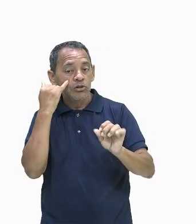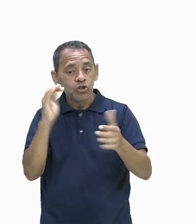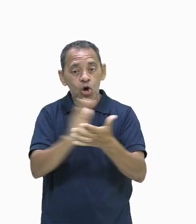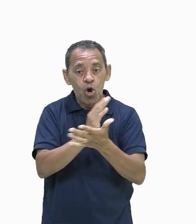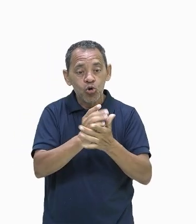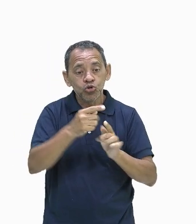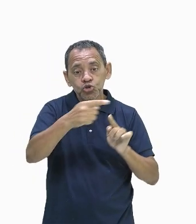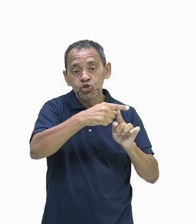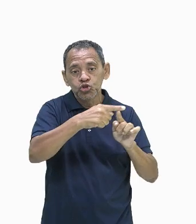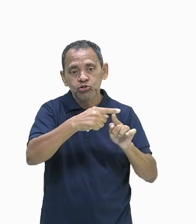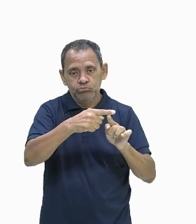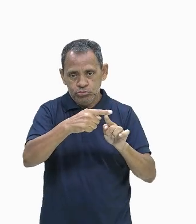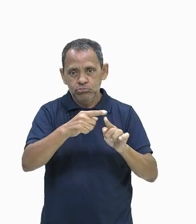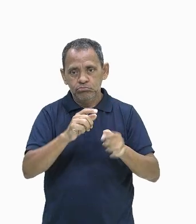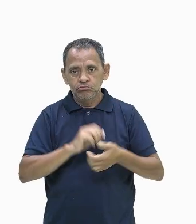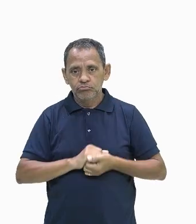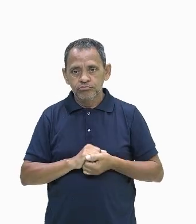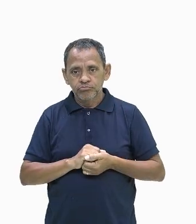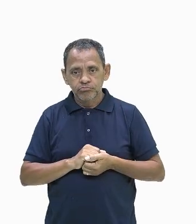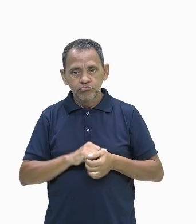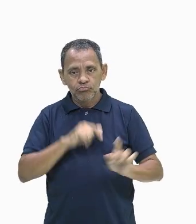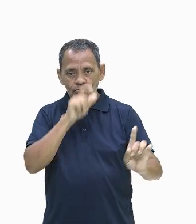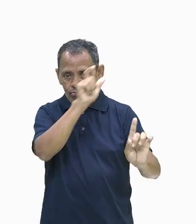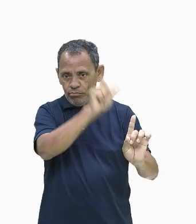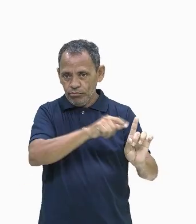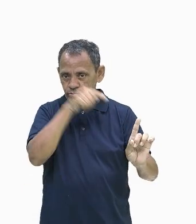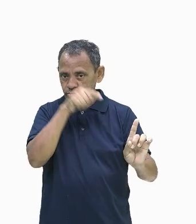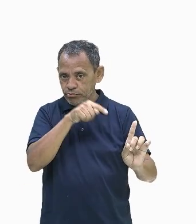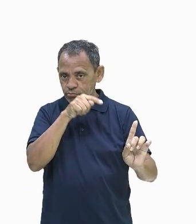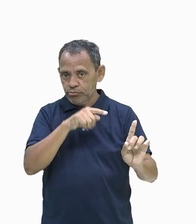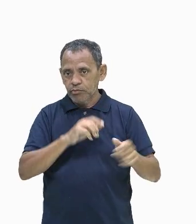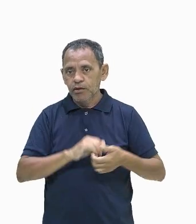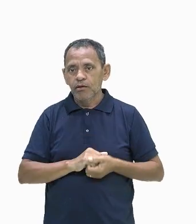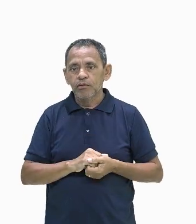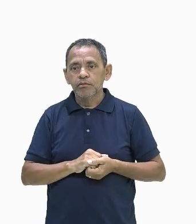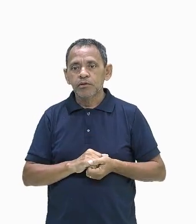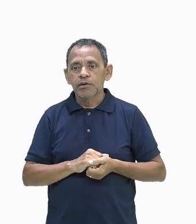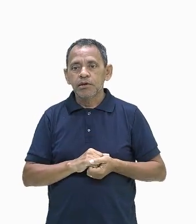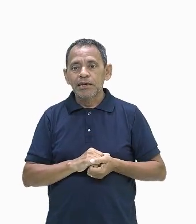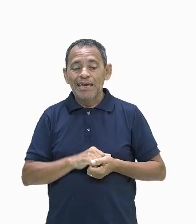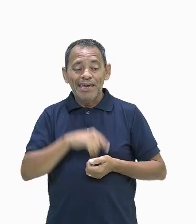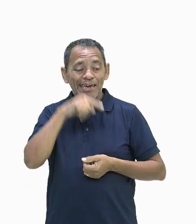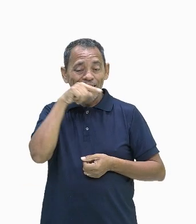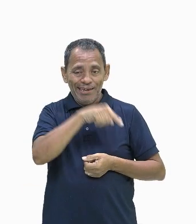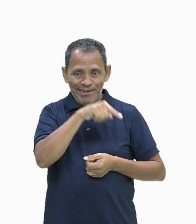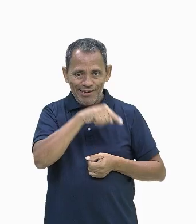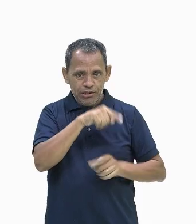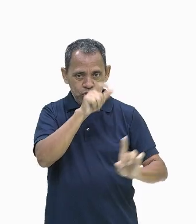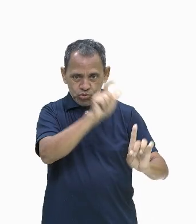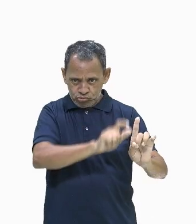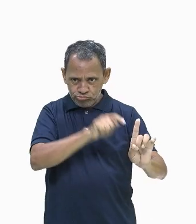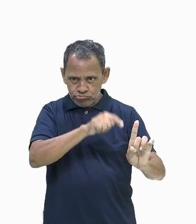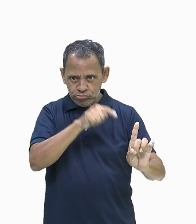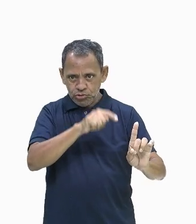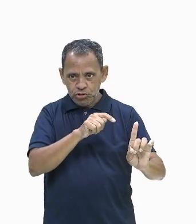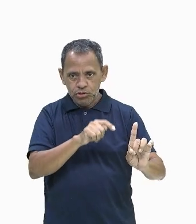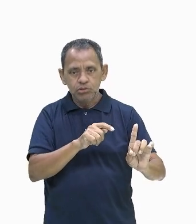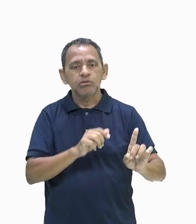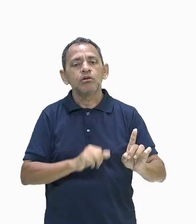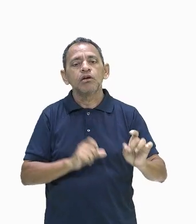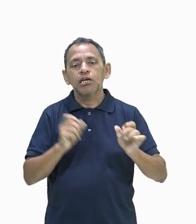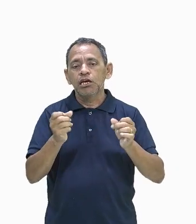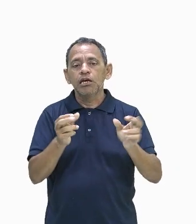de dado sobre um termo, não é? Então, este sujeito, vai corresponder justamente